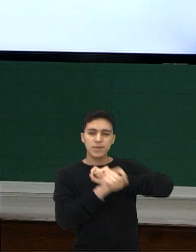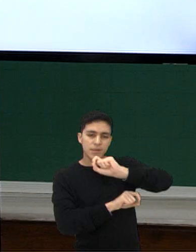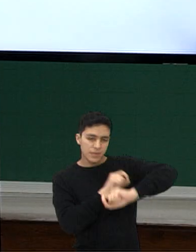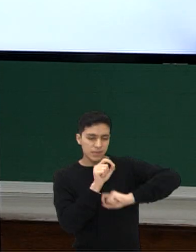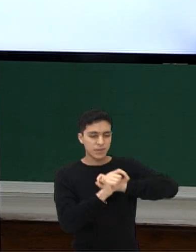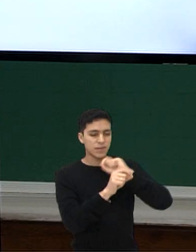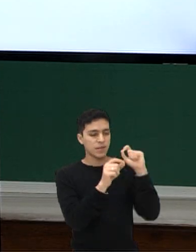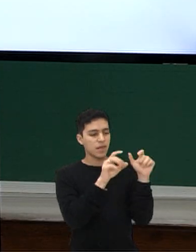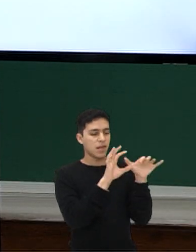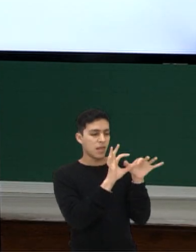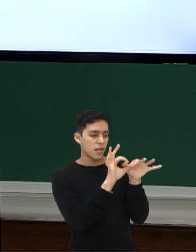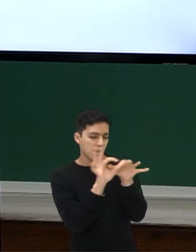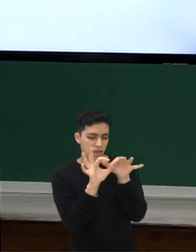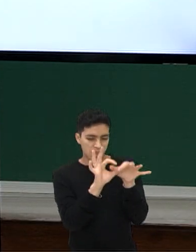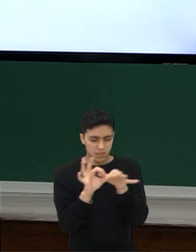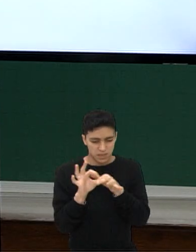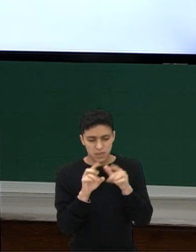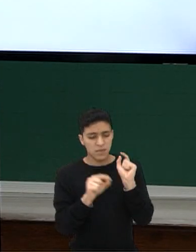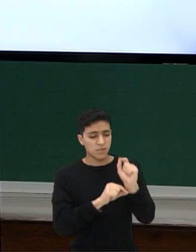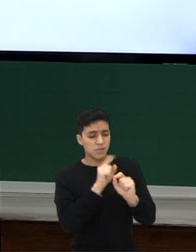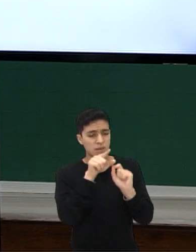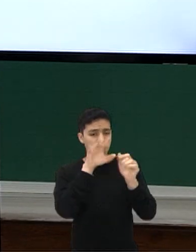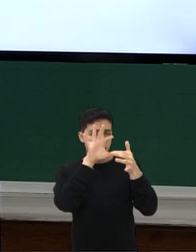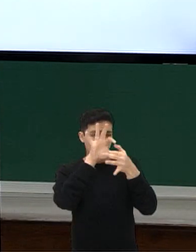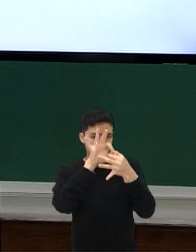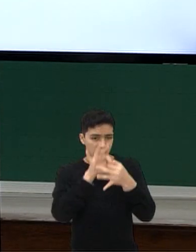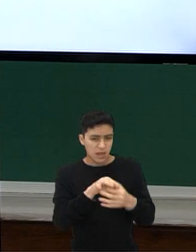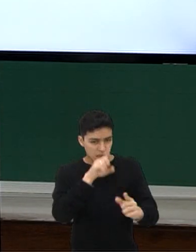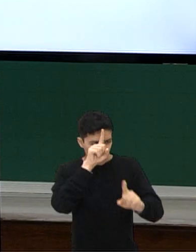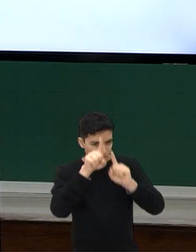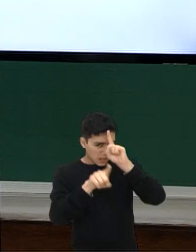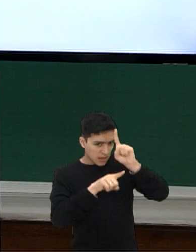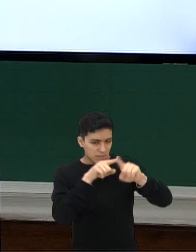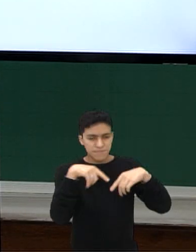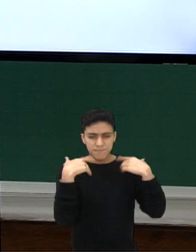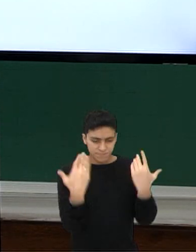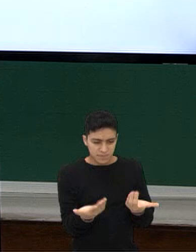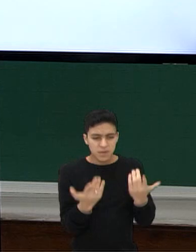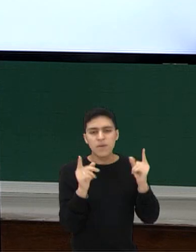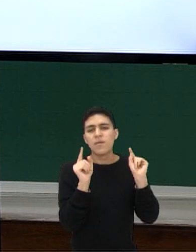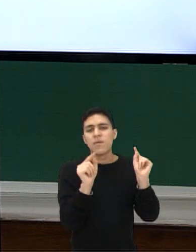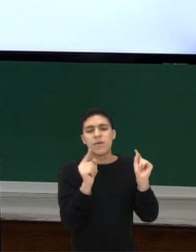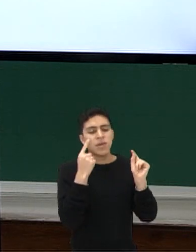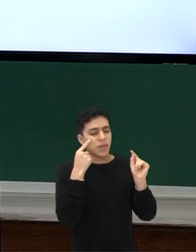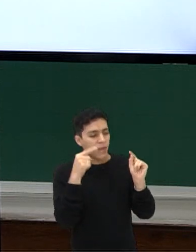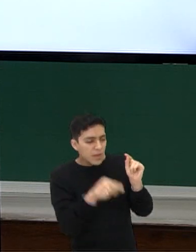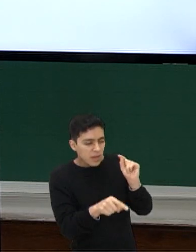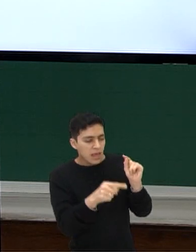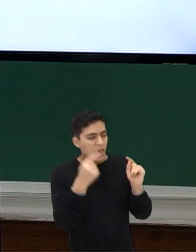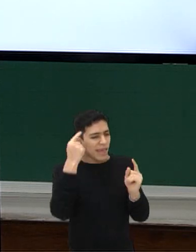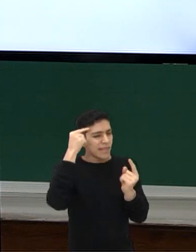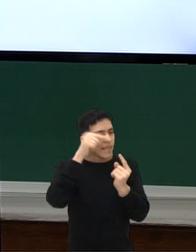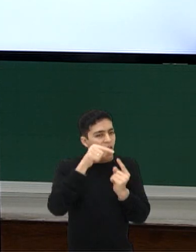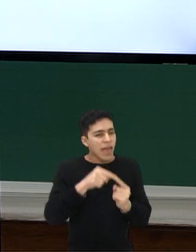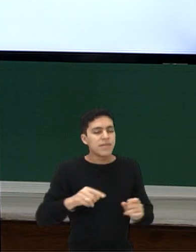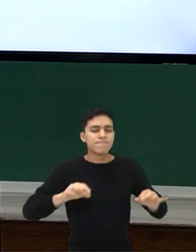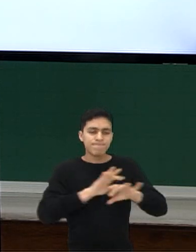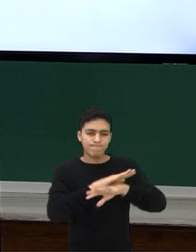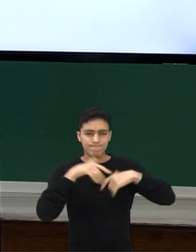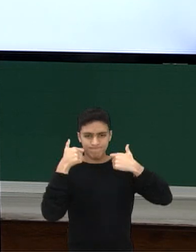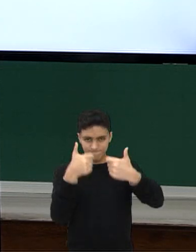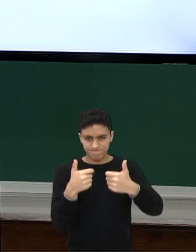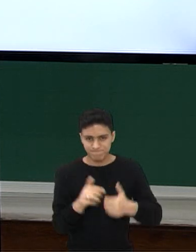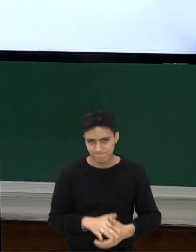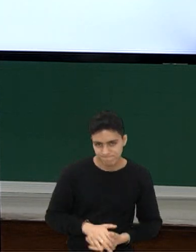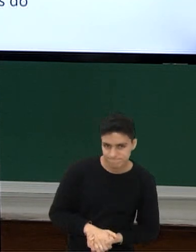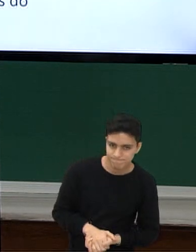os conectivos, eles vão fazer essa ligação das ideias ali, né? Para que as ideias fiquem muito bem estruturadas,